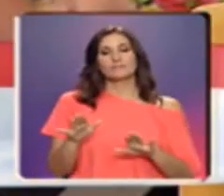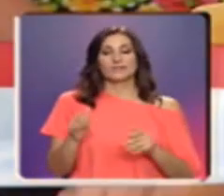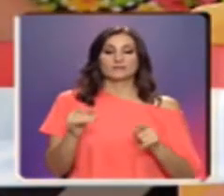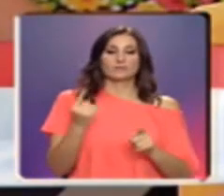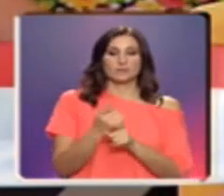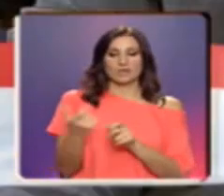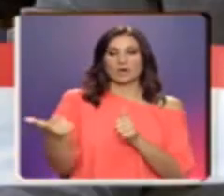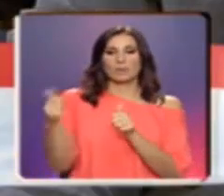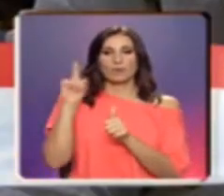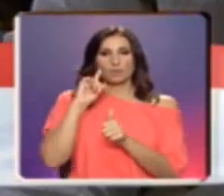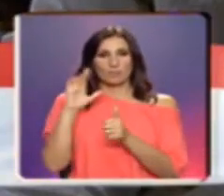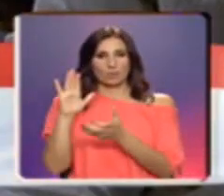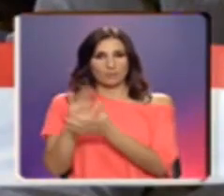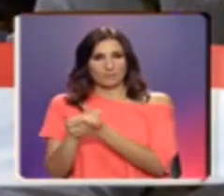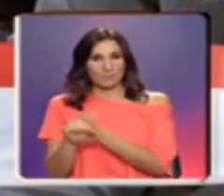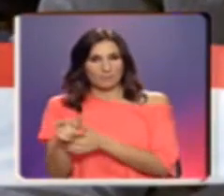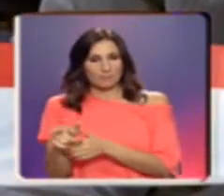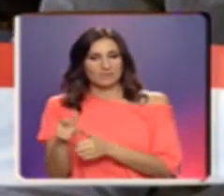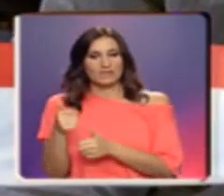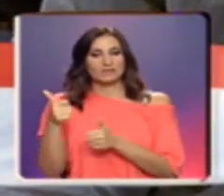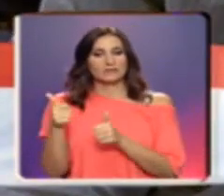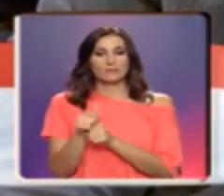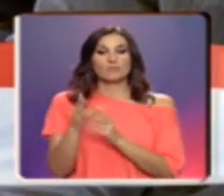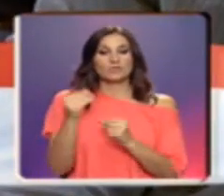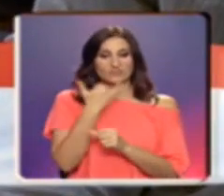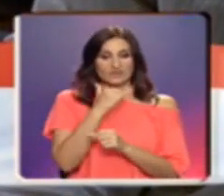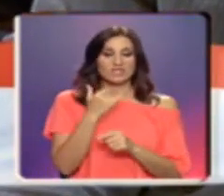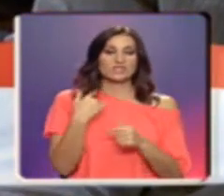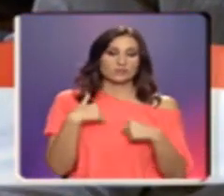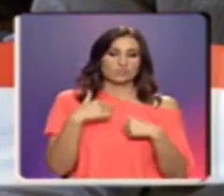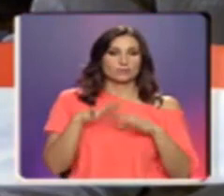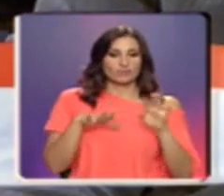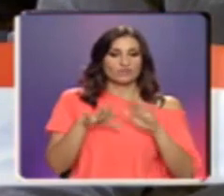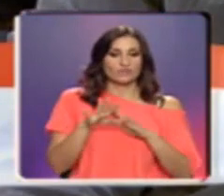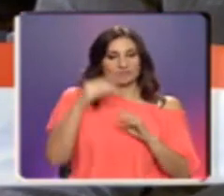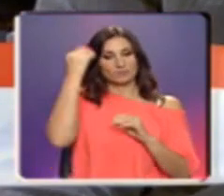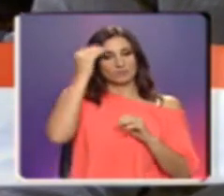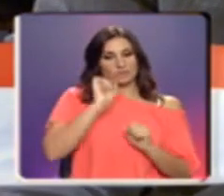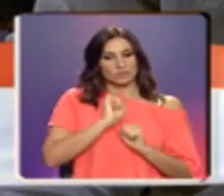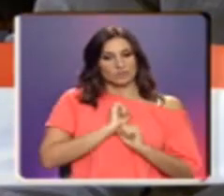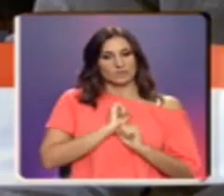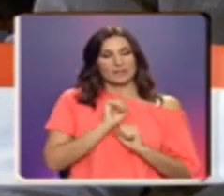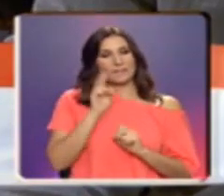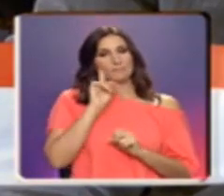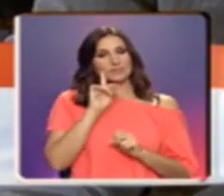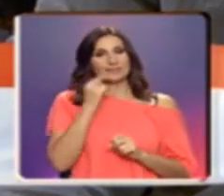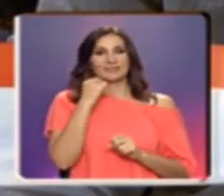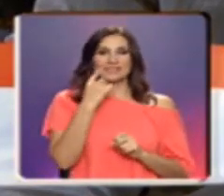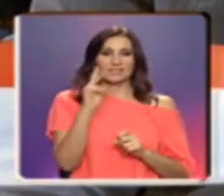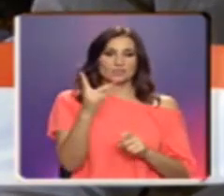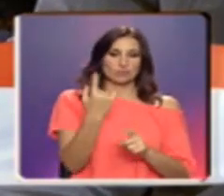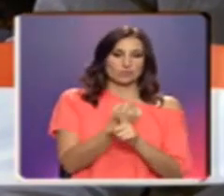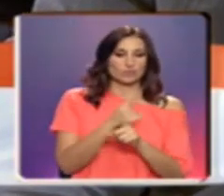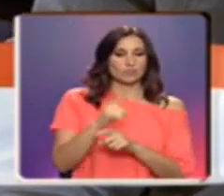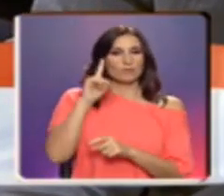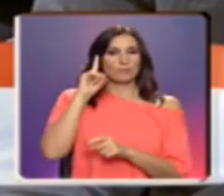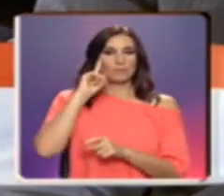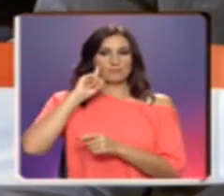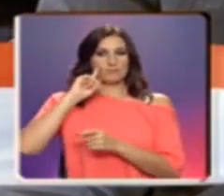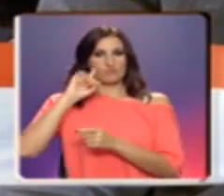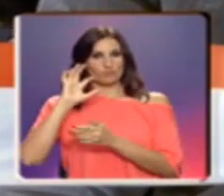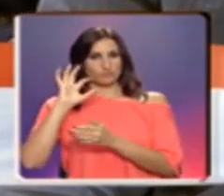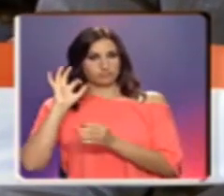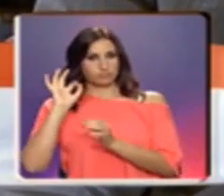como companheira, tem sido espetacular e está muito feliz de eu estar a cumprir o meu sonho. Era importante dizer estas duas coisas. Como mulher, com certeza absoluta, não